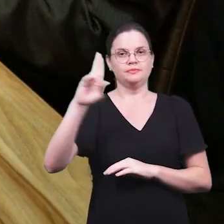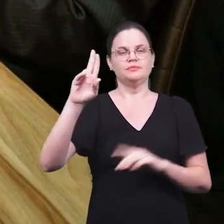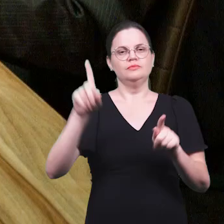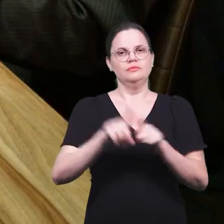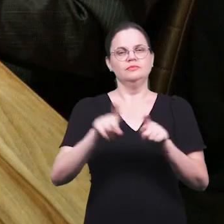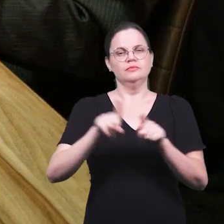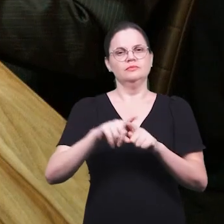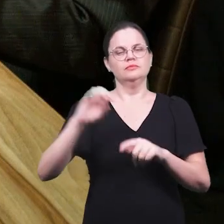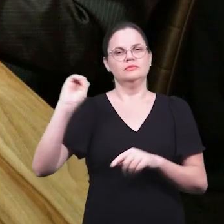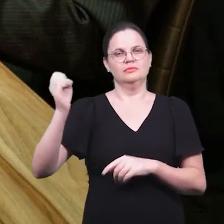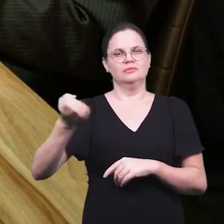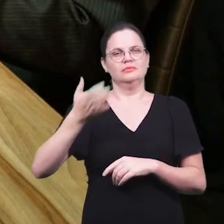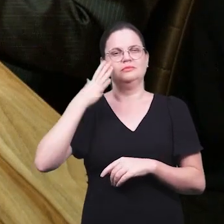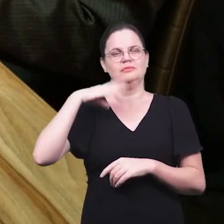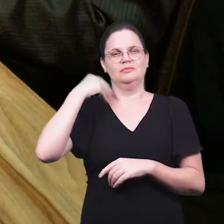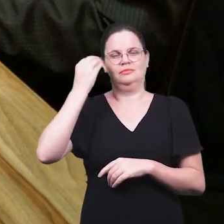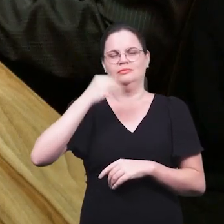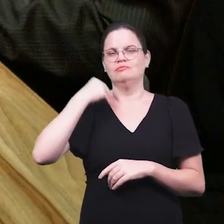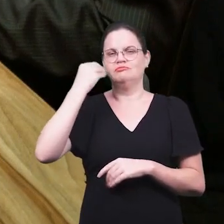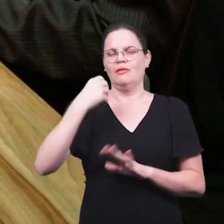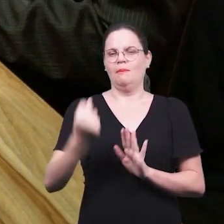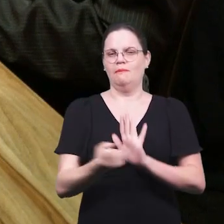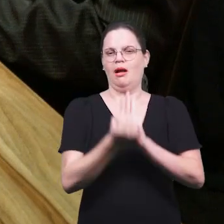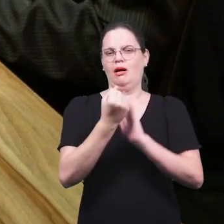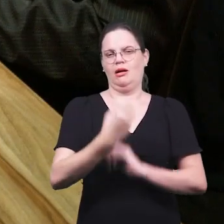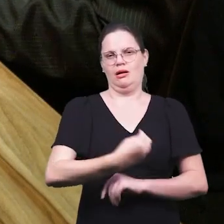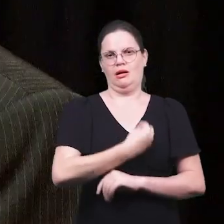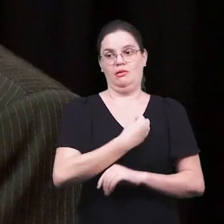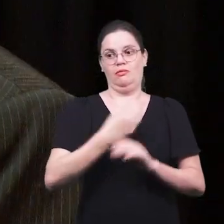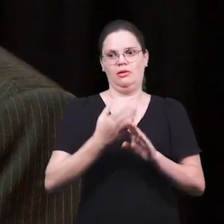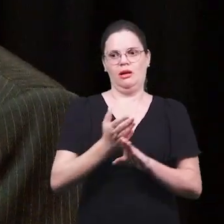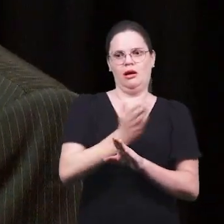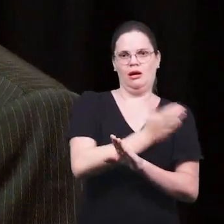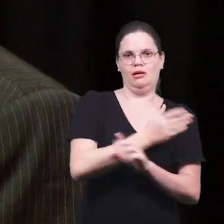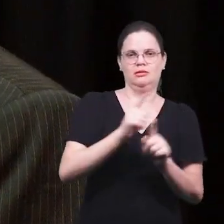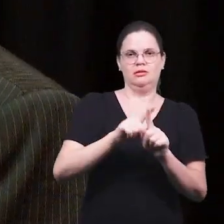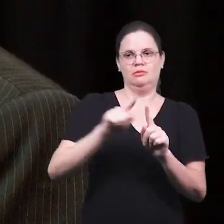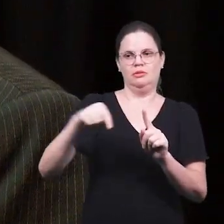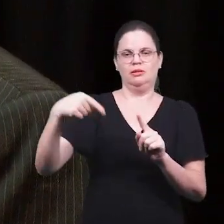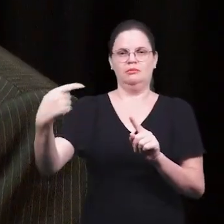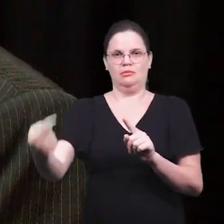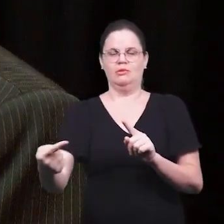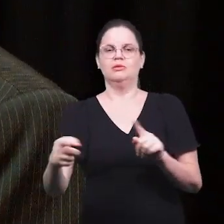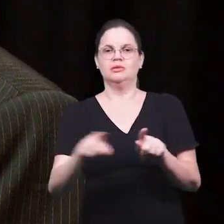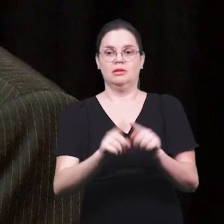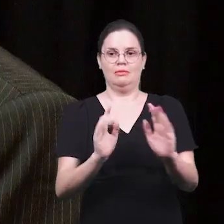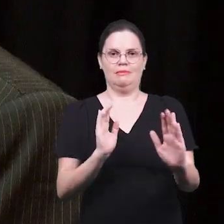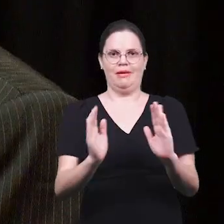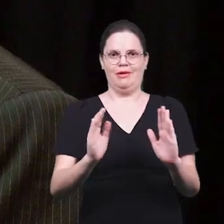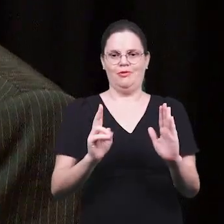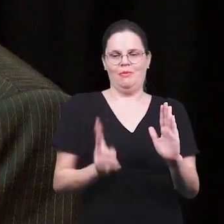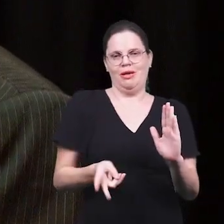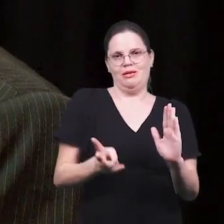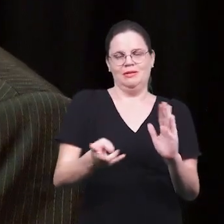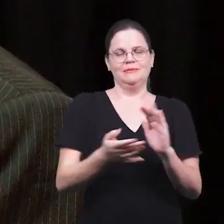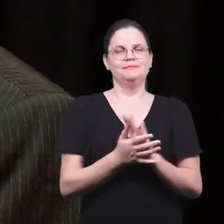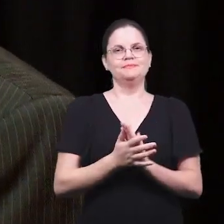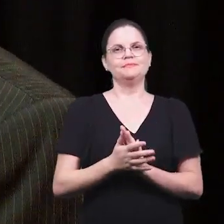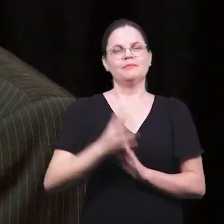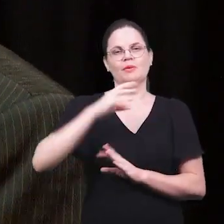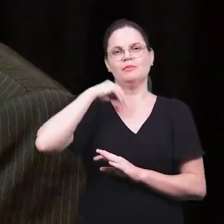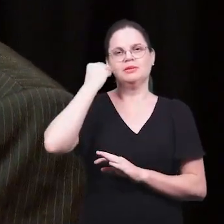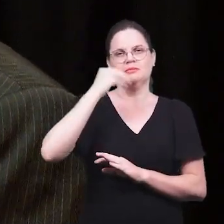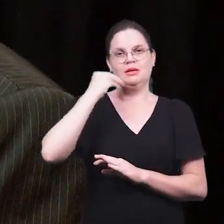importante. Outra coisa, o Senhor nos dá experiências que marcam, né?